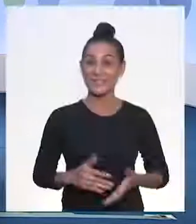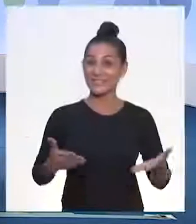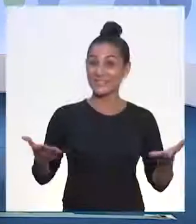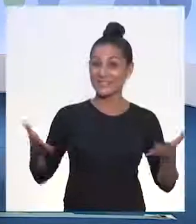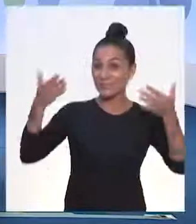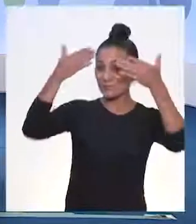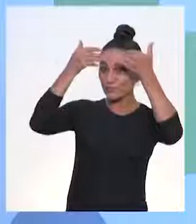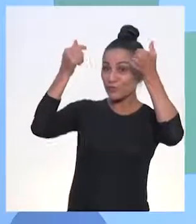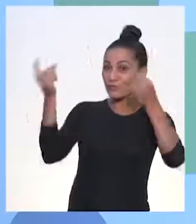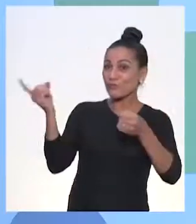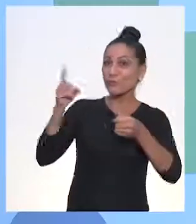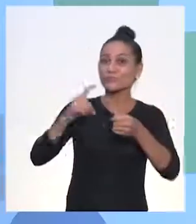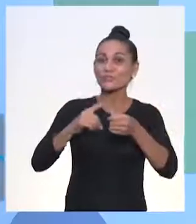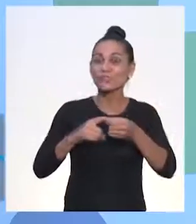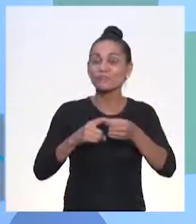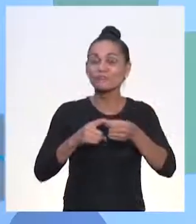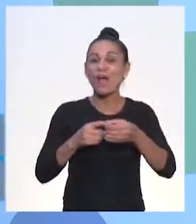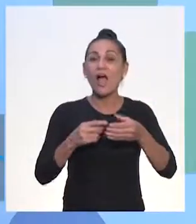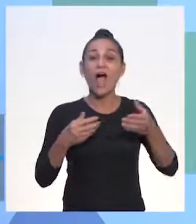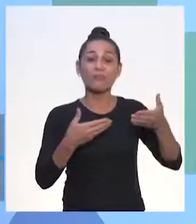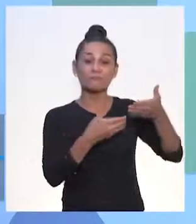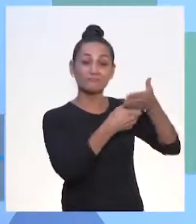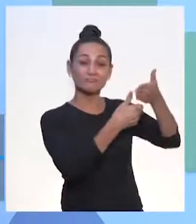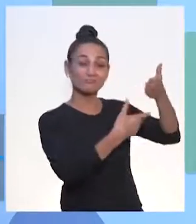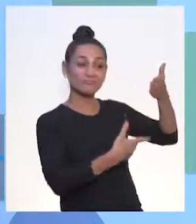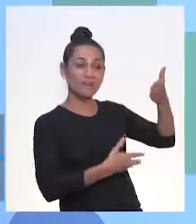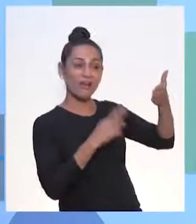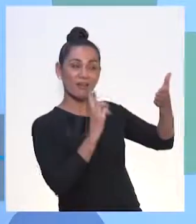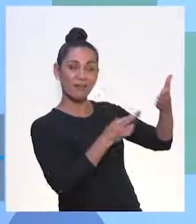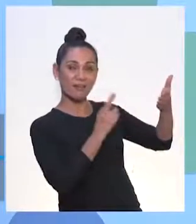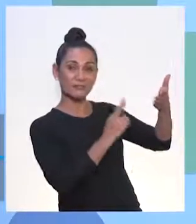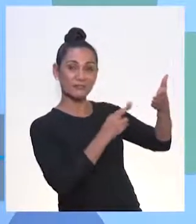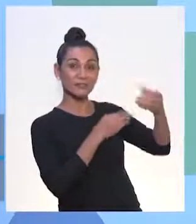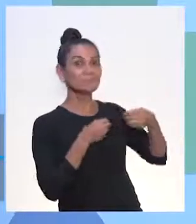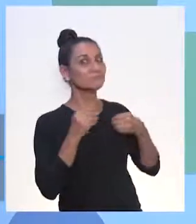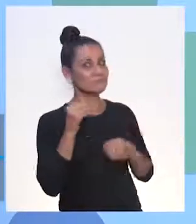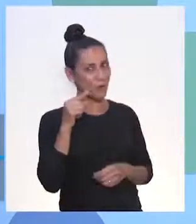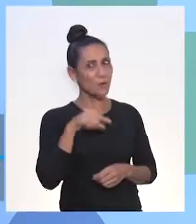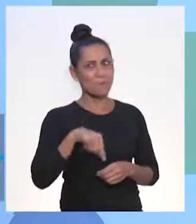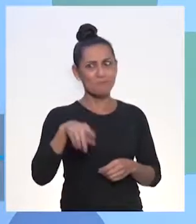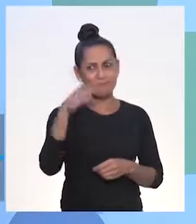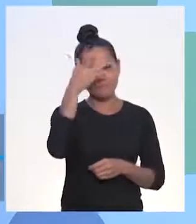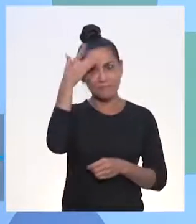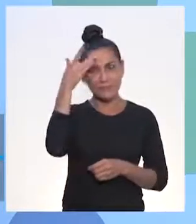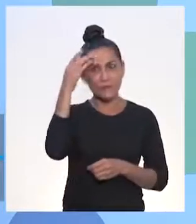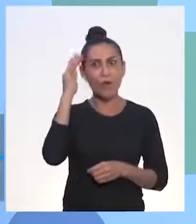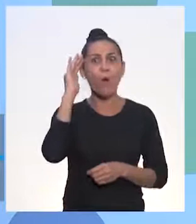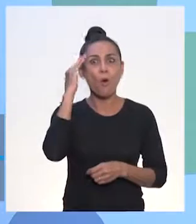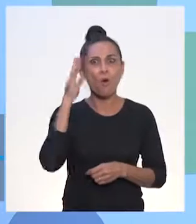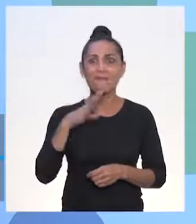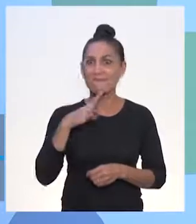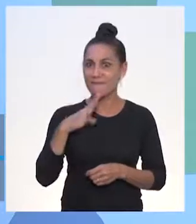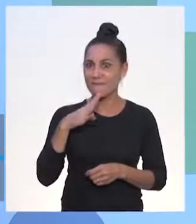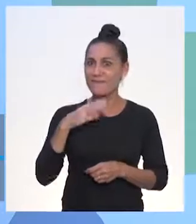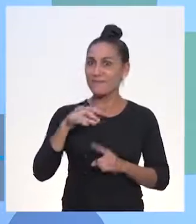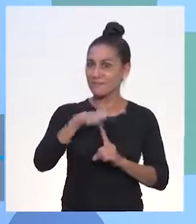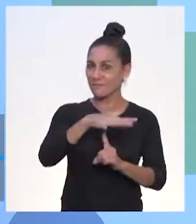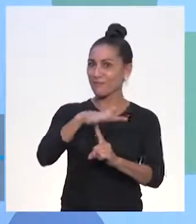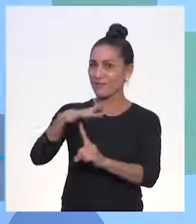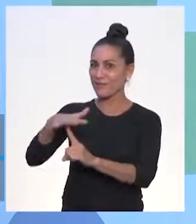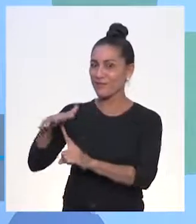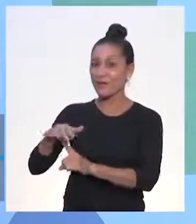Ô, Jonas, voltamos com as interações aqui do pessoal, muita participação. O pessoal entende feira, viu? Tá aqui a